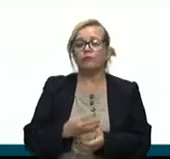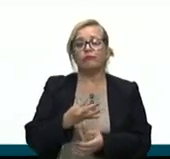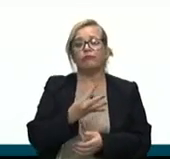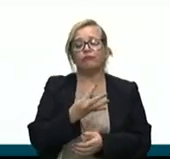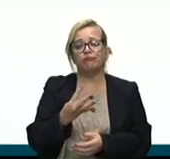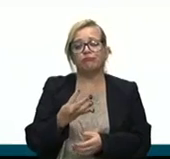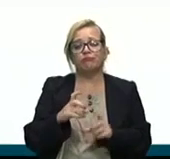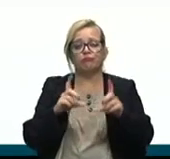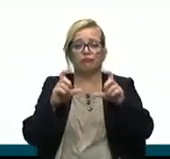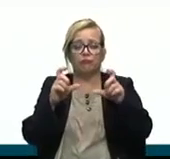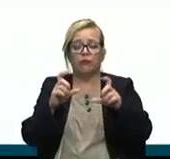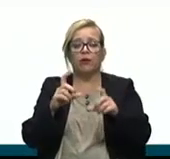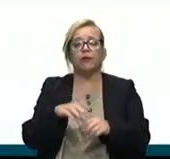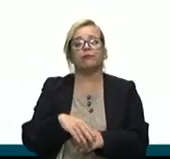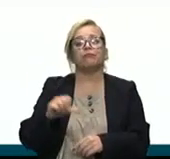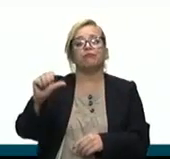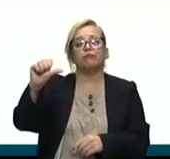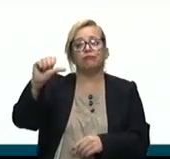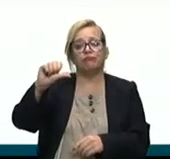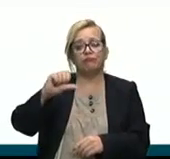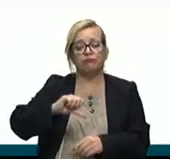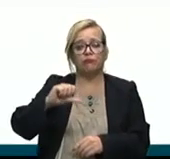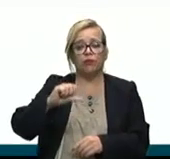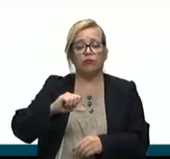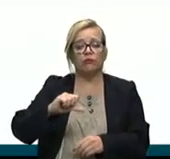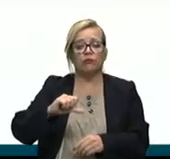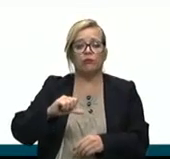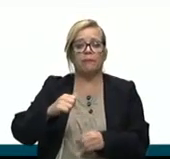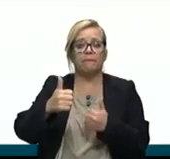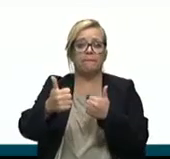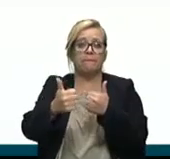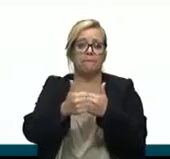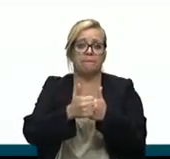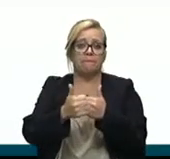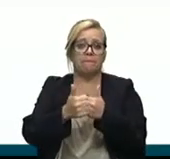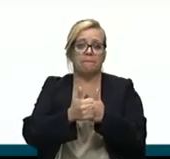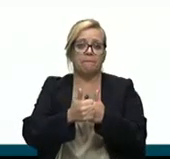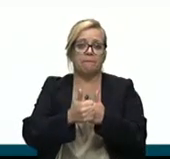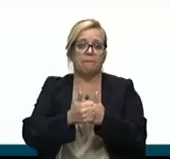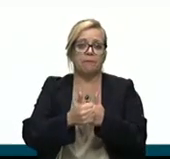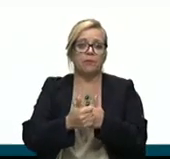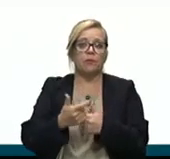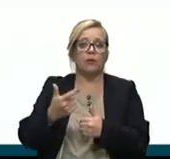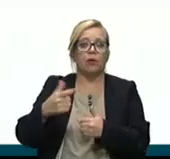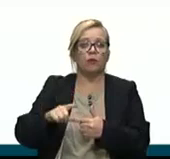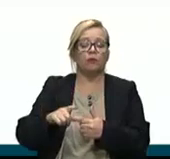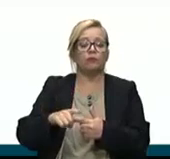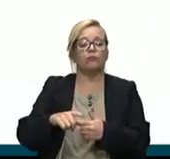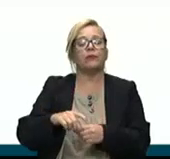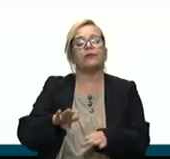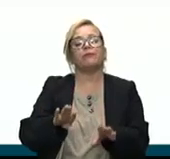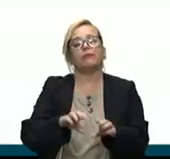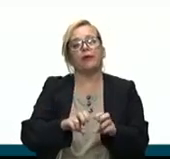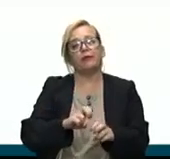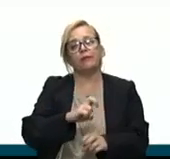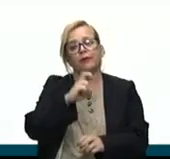negativa. E no quinto, como os pontos estão bem próximos de uma reta, a correlação ela é altamente negativa.